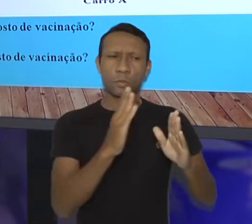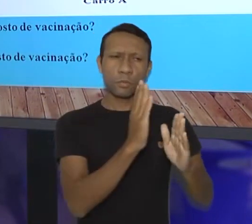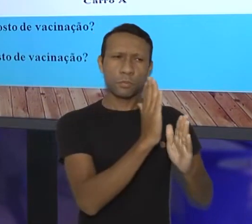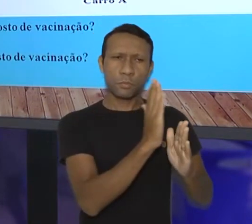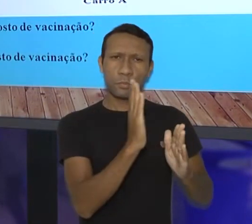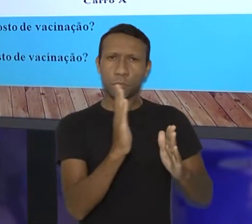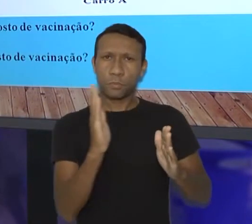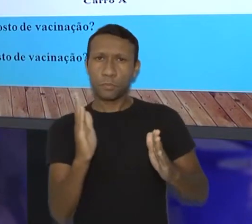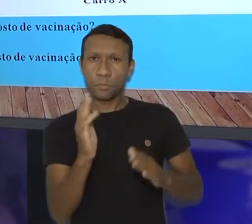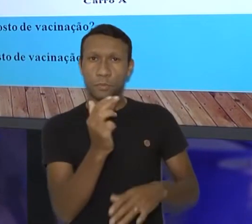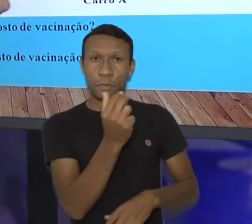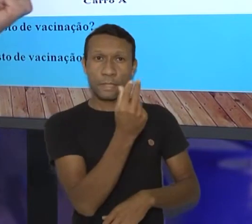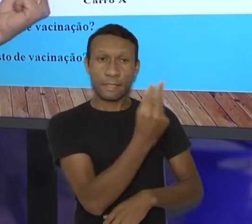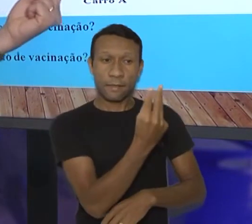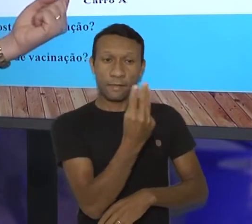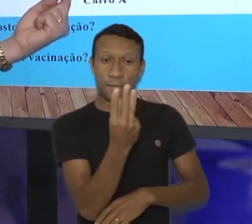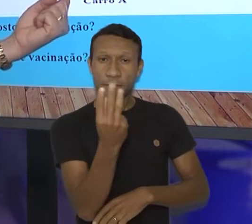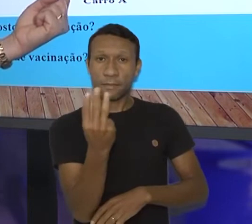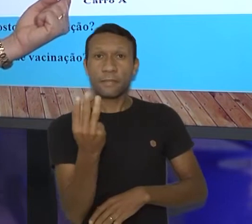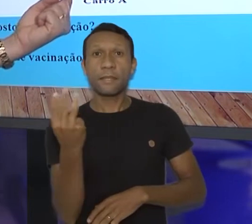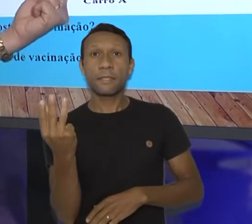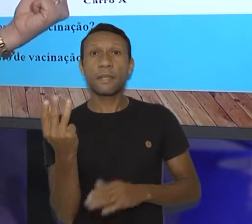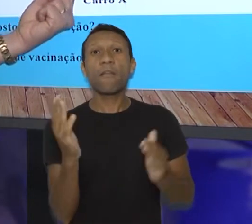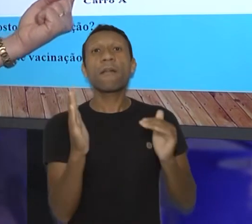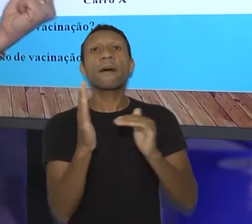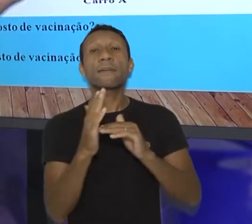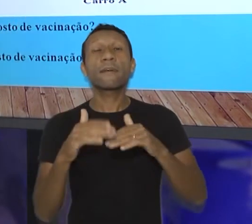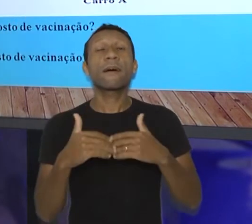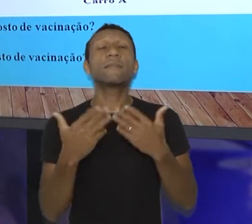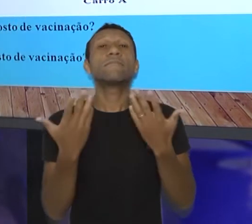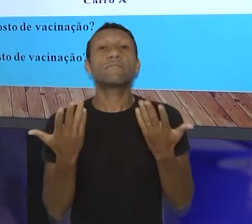distância, do posto até o carro A ou